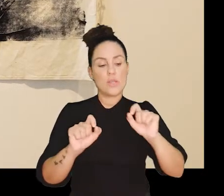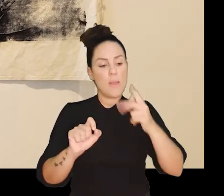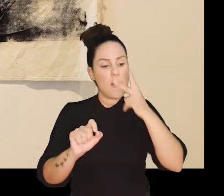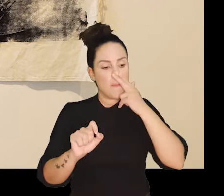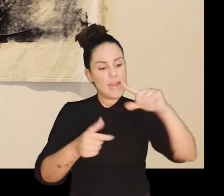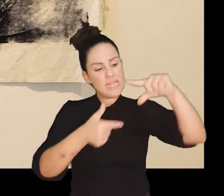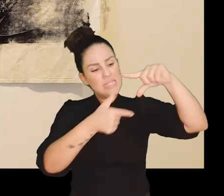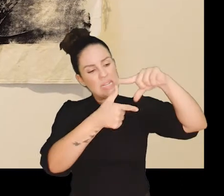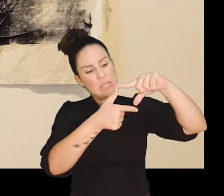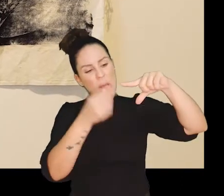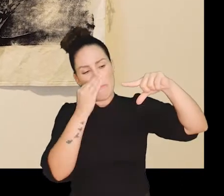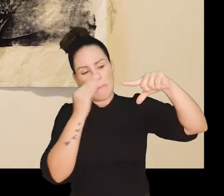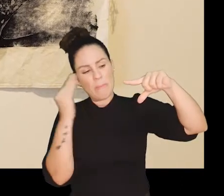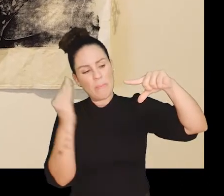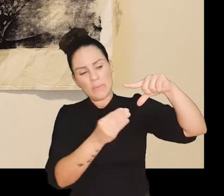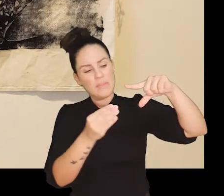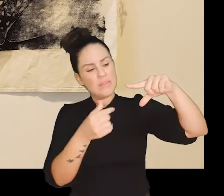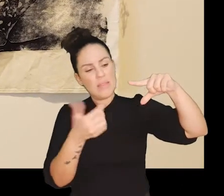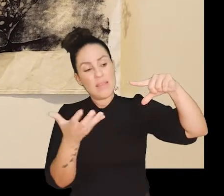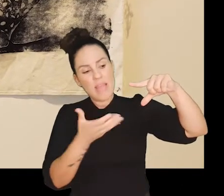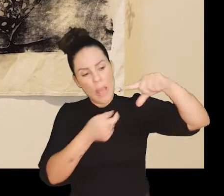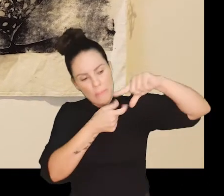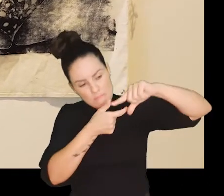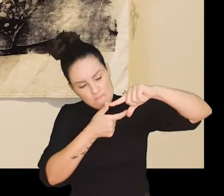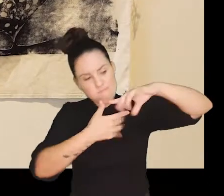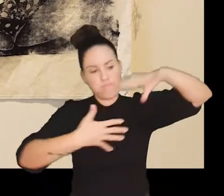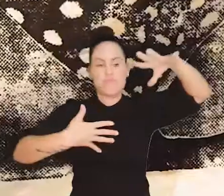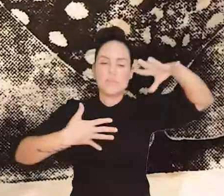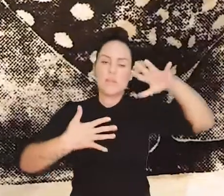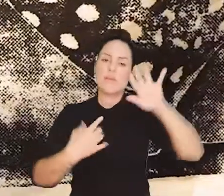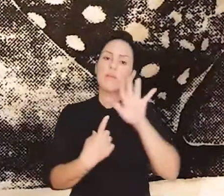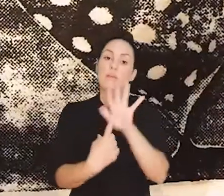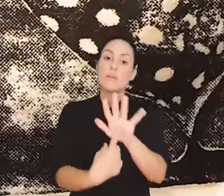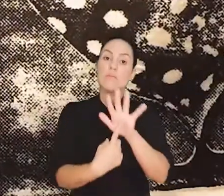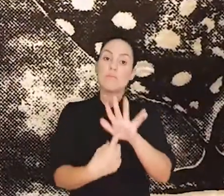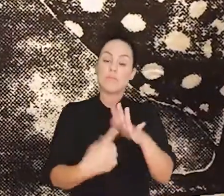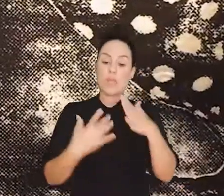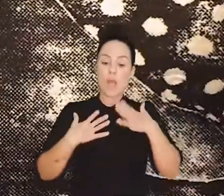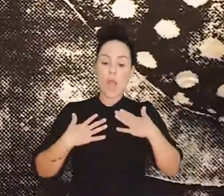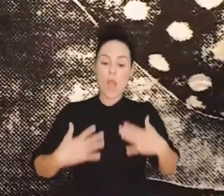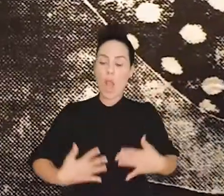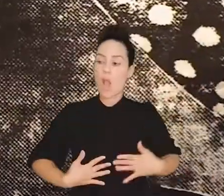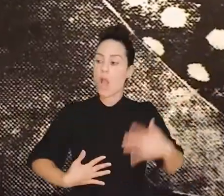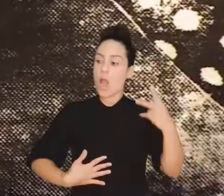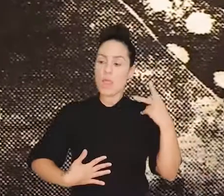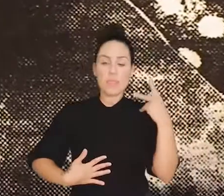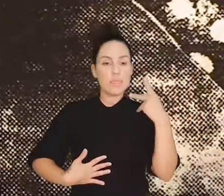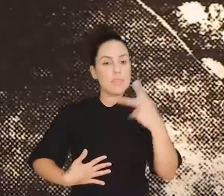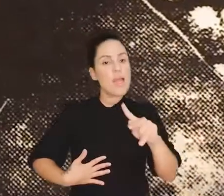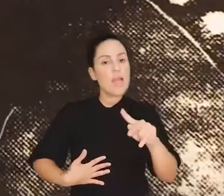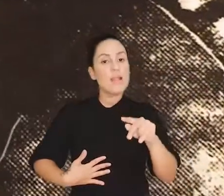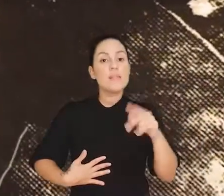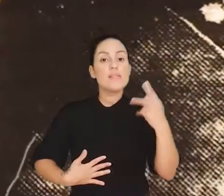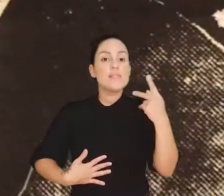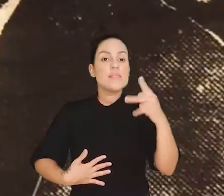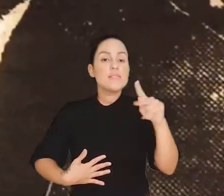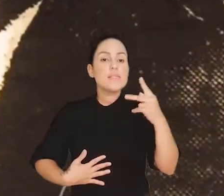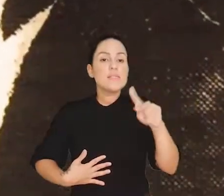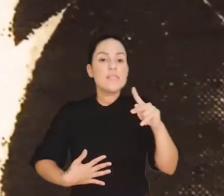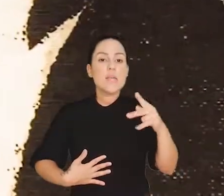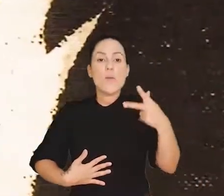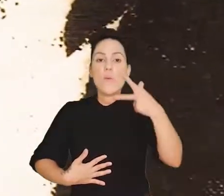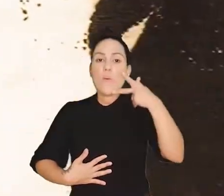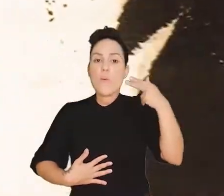o tradicionalismo da linguagem da gravura e também com o tradicionalismo do vocabulário geométrico. Aqui,